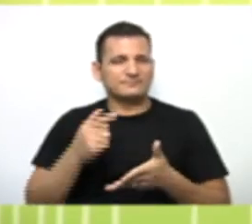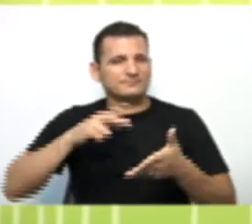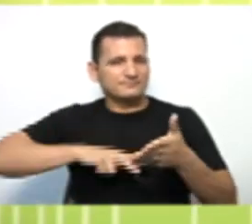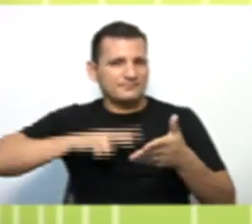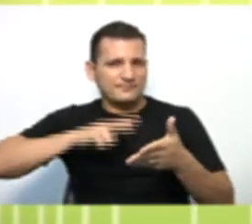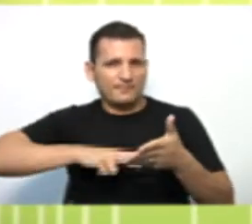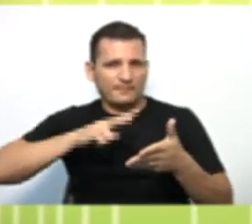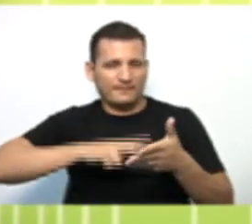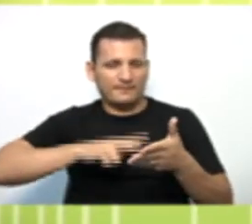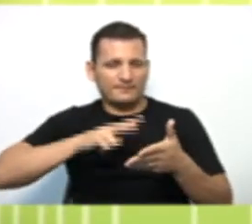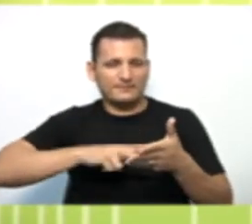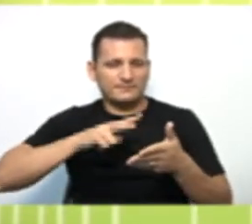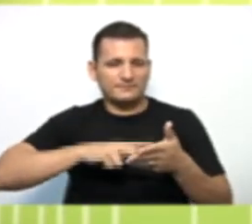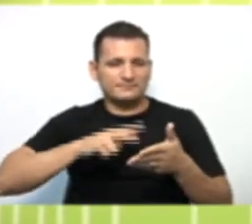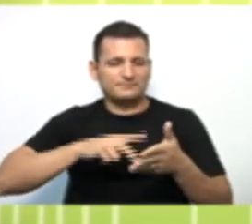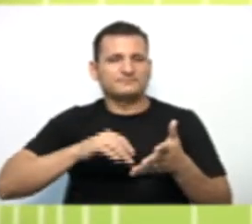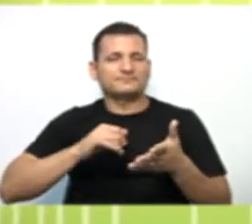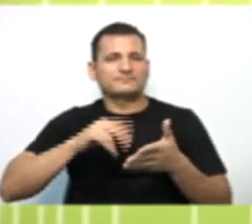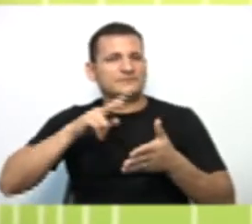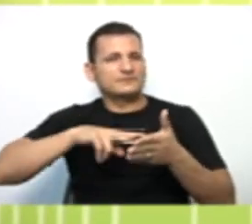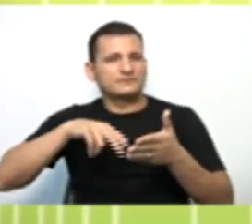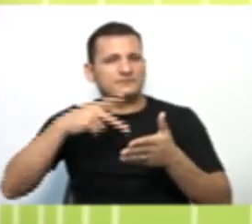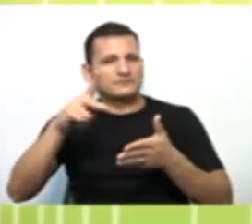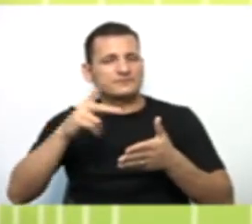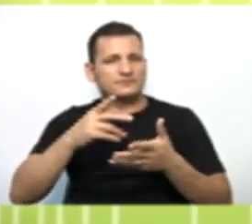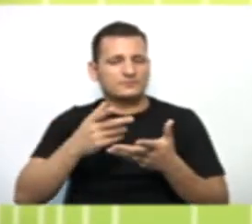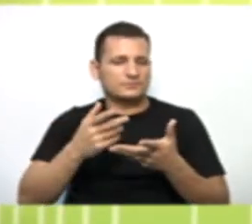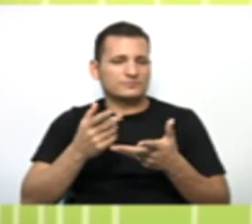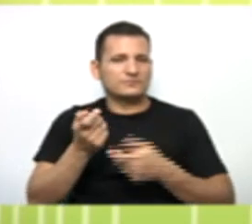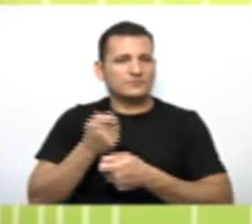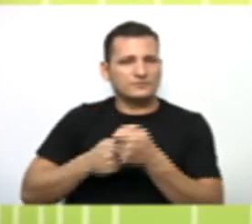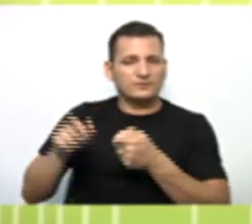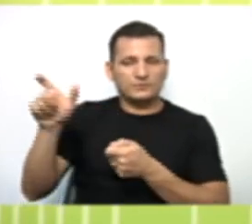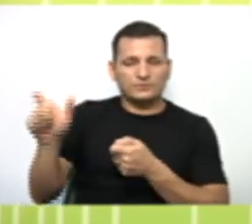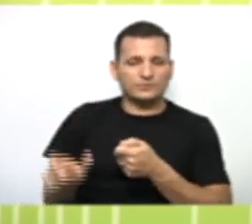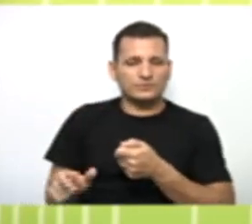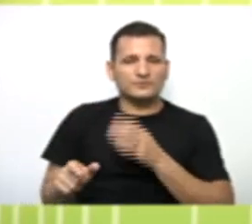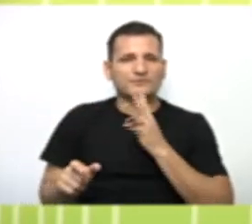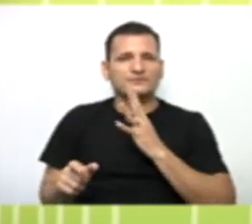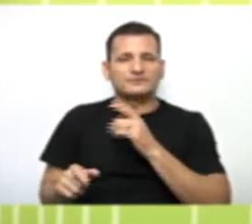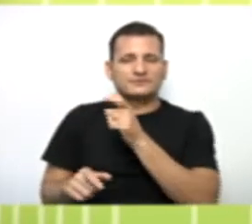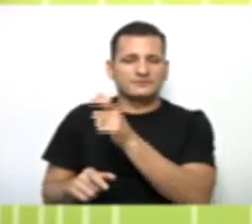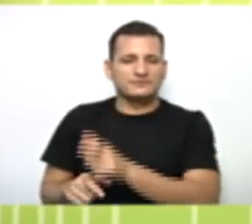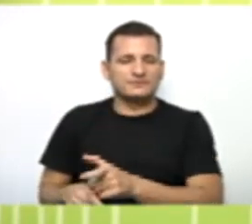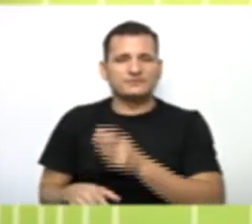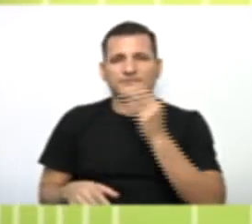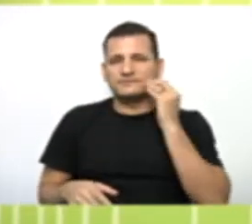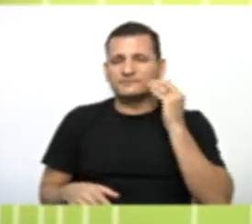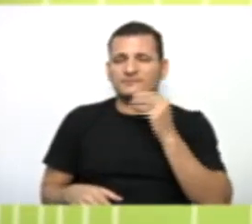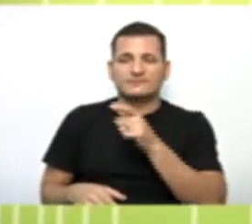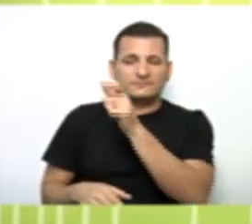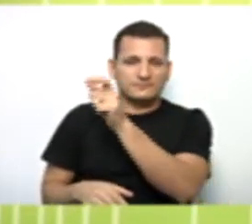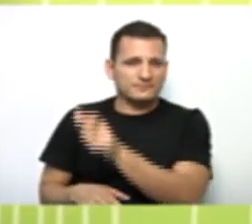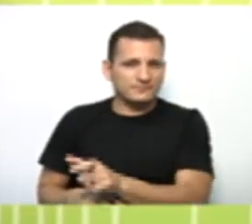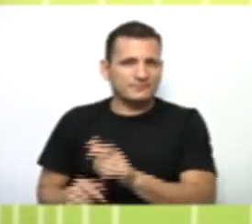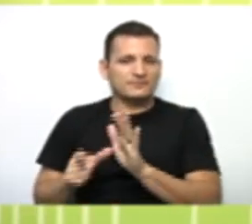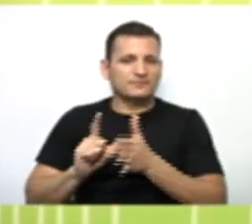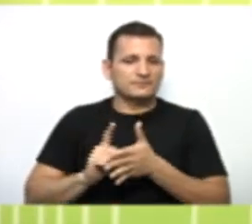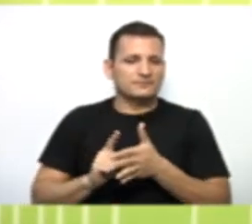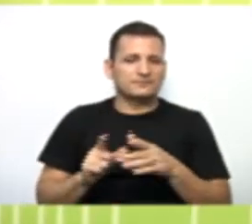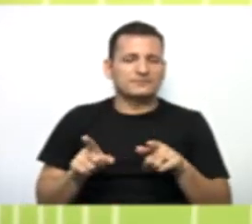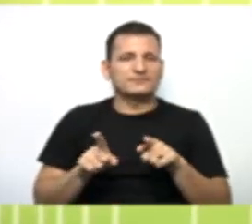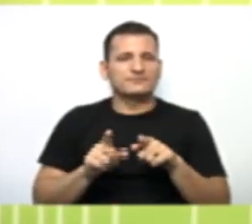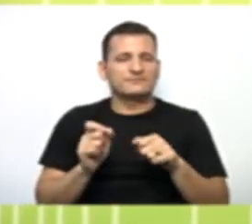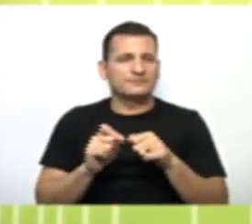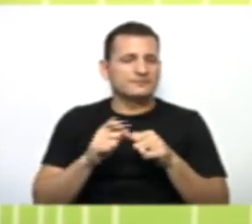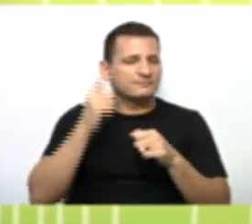ler, né? Ler o teu negociador, conhecer o teu negociador, experimentar o teu negociador antes, até fazer